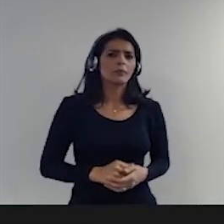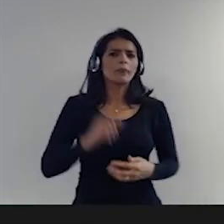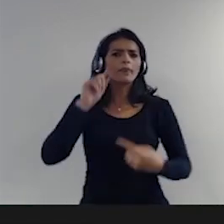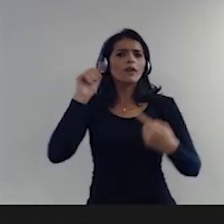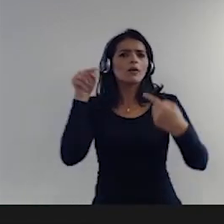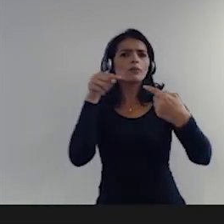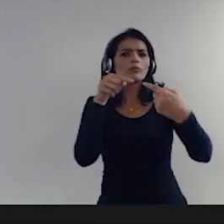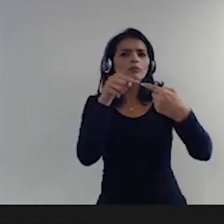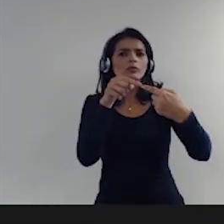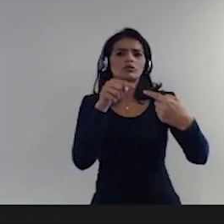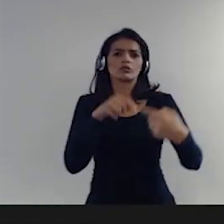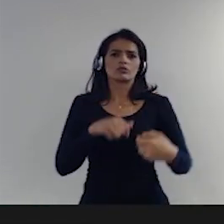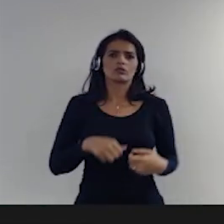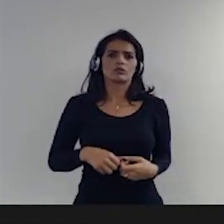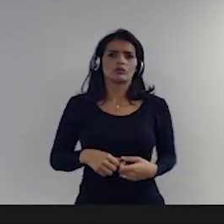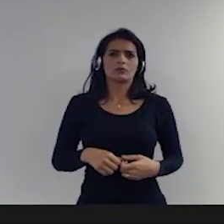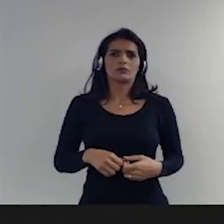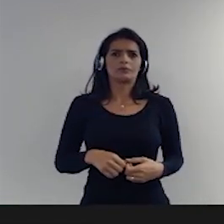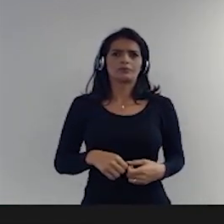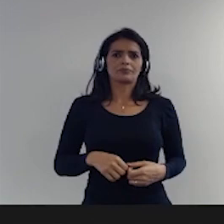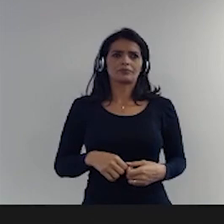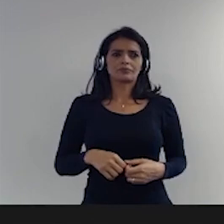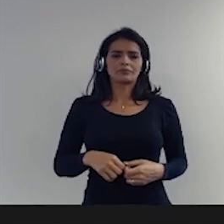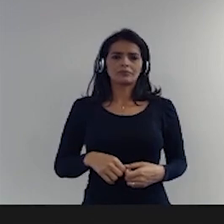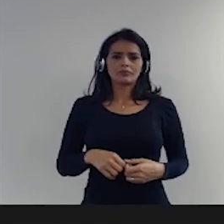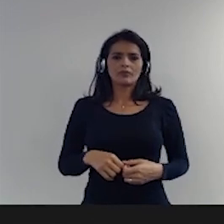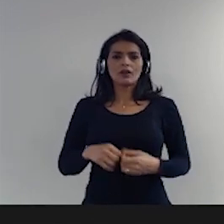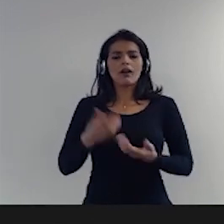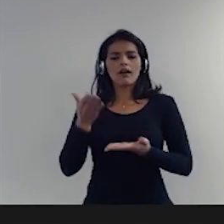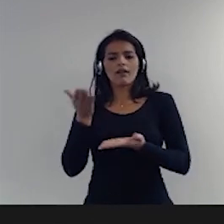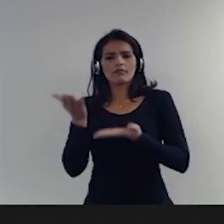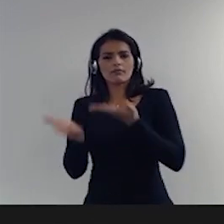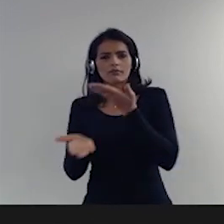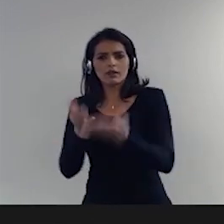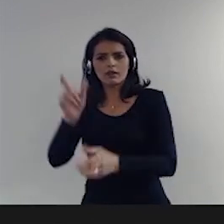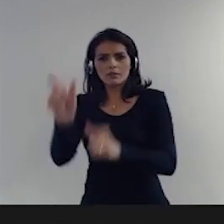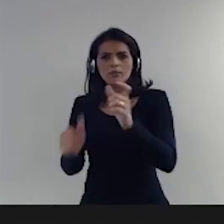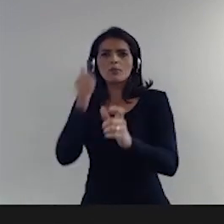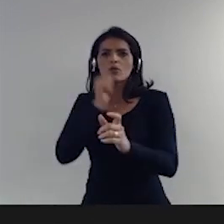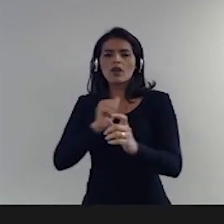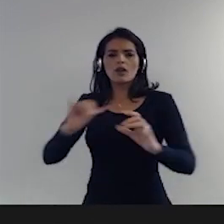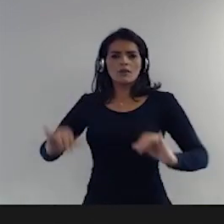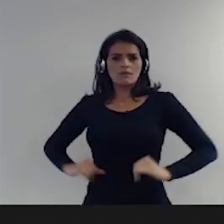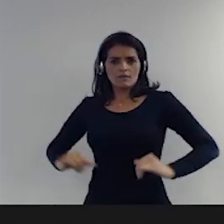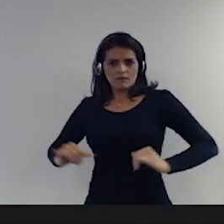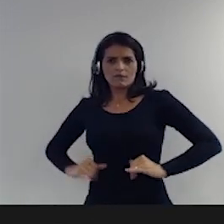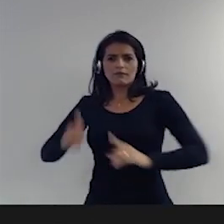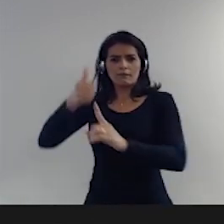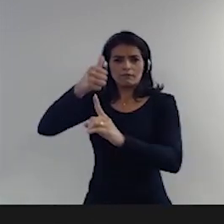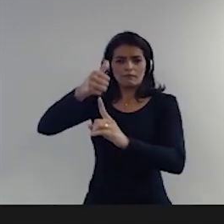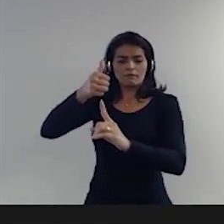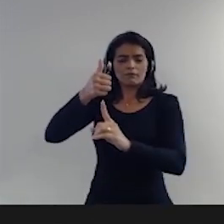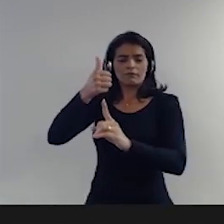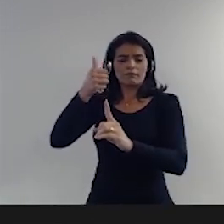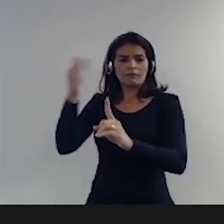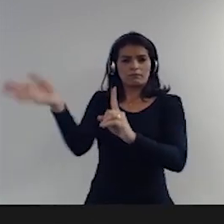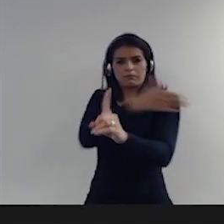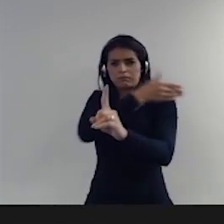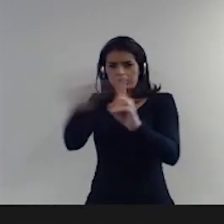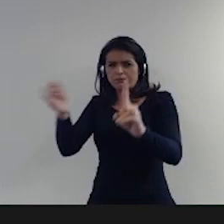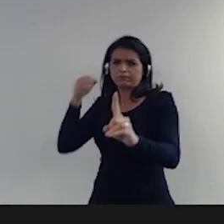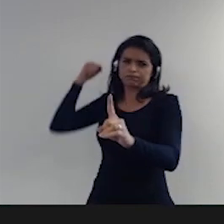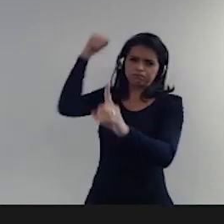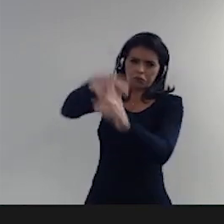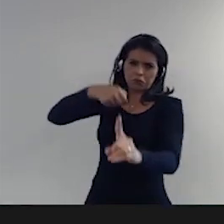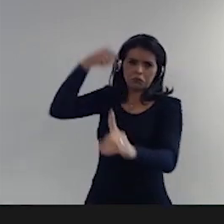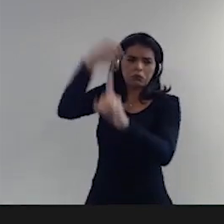visa a buscar a prioridade do atendimento das vítimas de violência doméstica. Nem precisamos dizer que o aumento